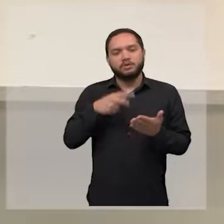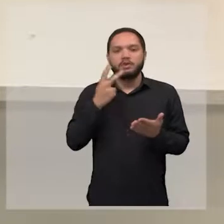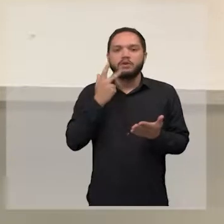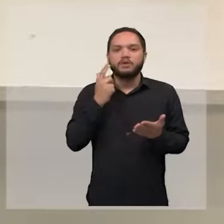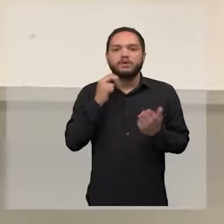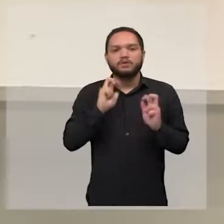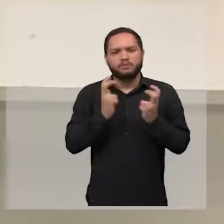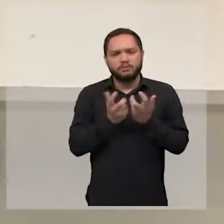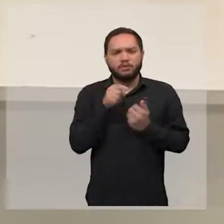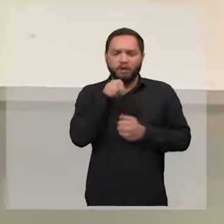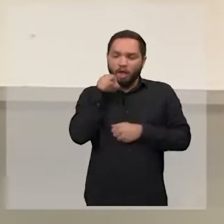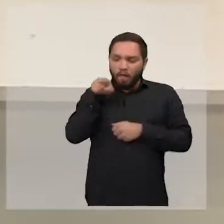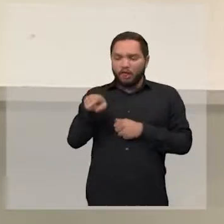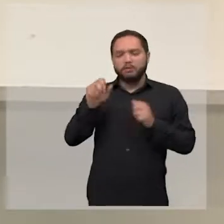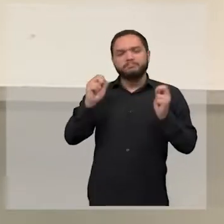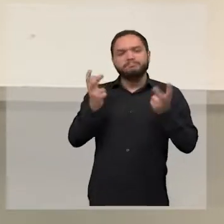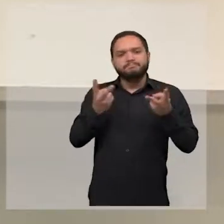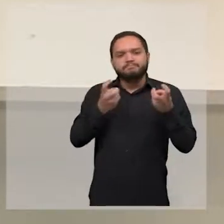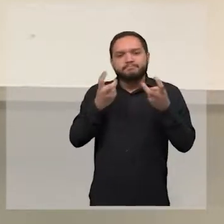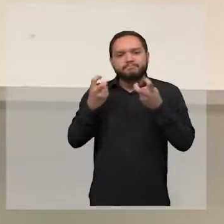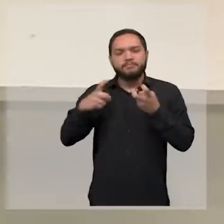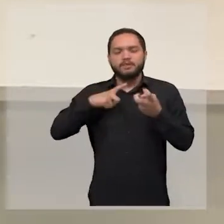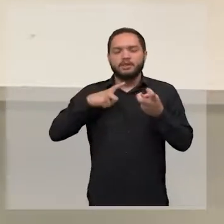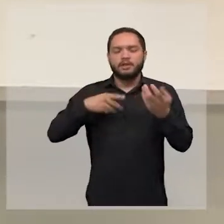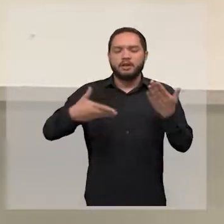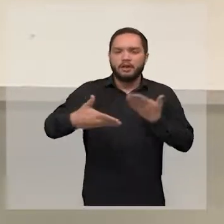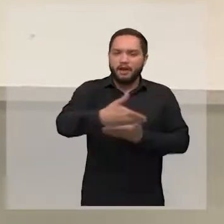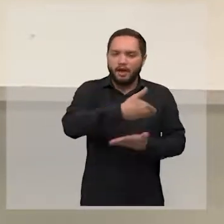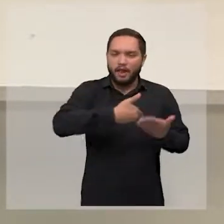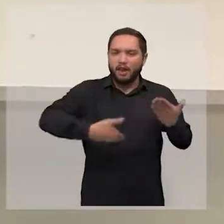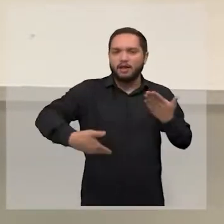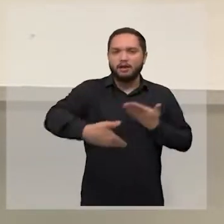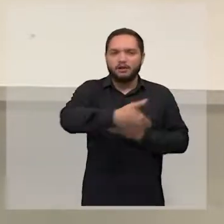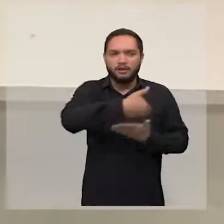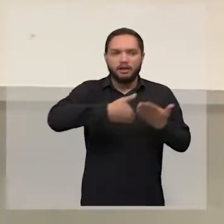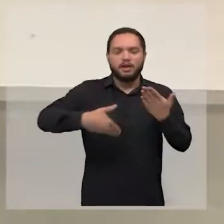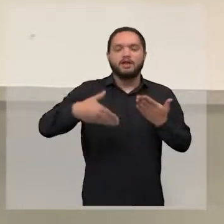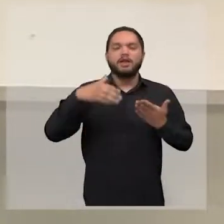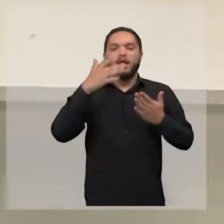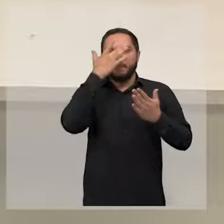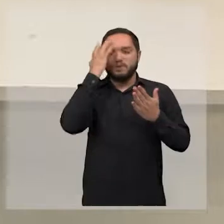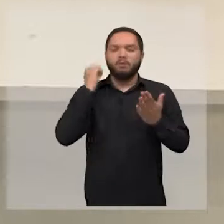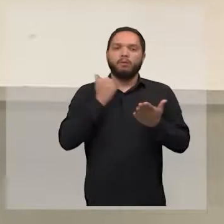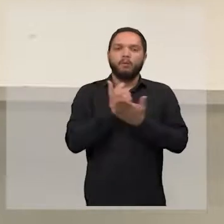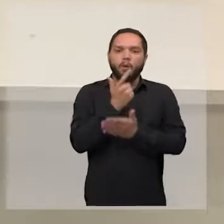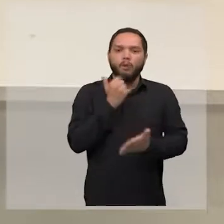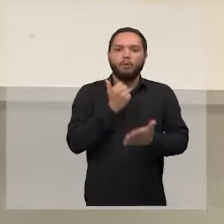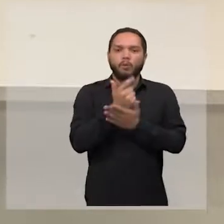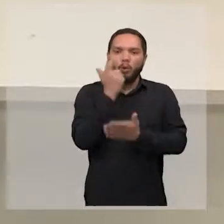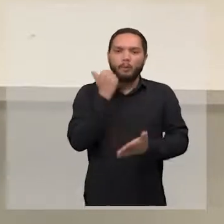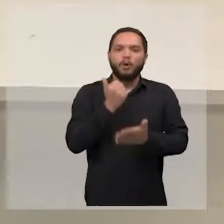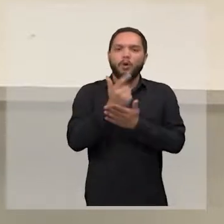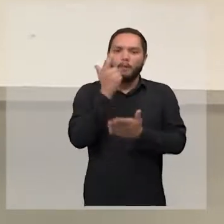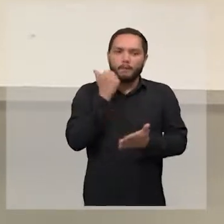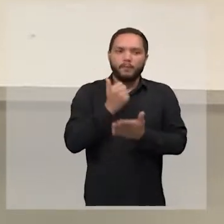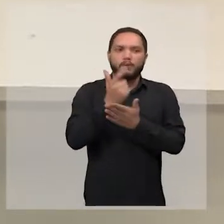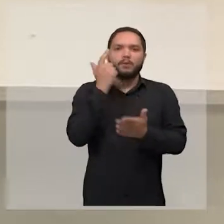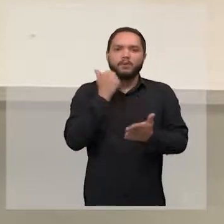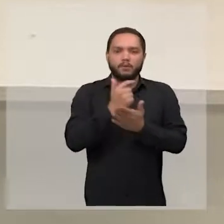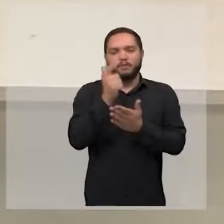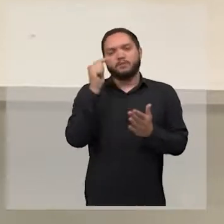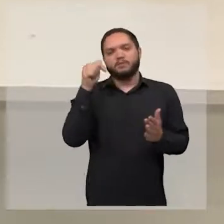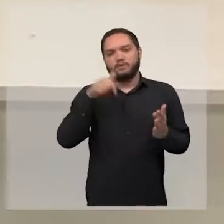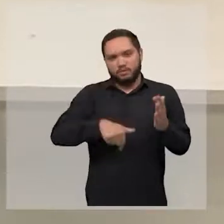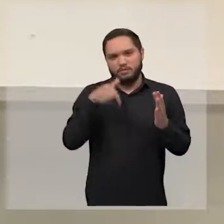a relação de consumo entre locatários e locadores no município de Fortaleza. Em